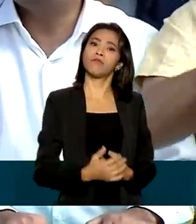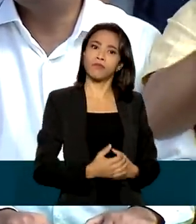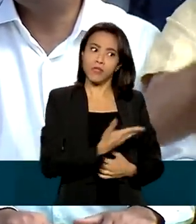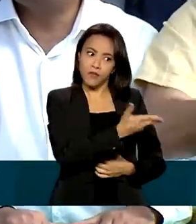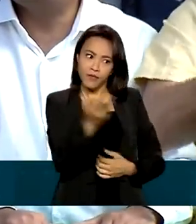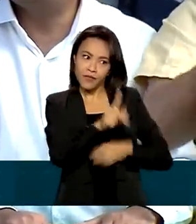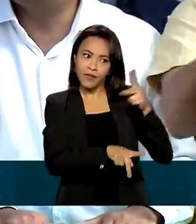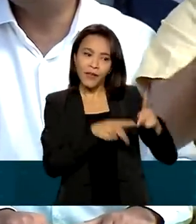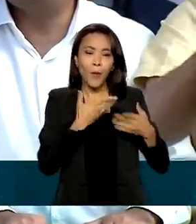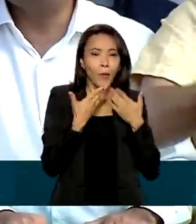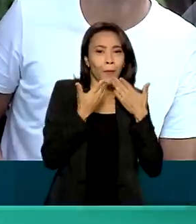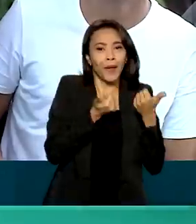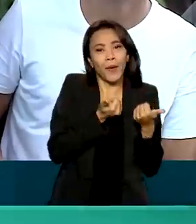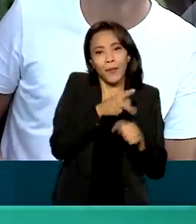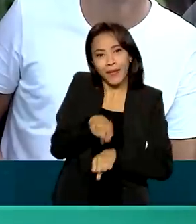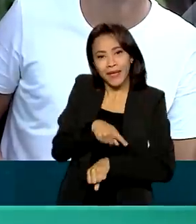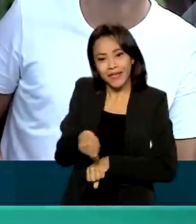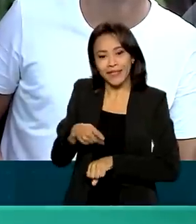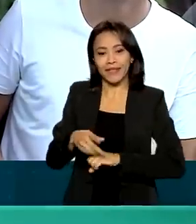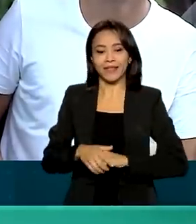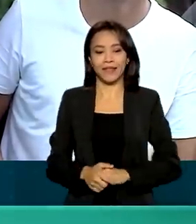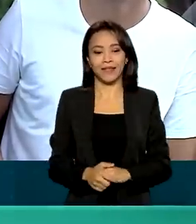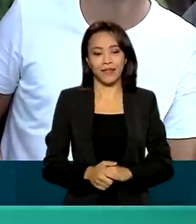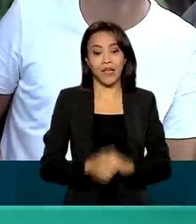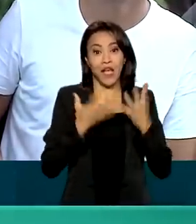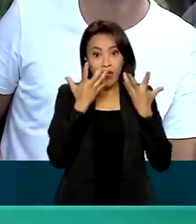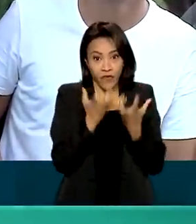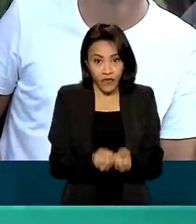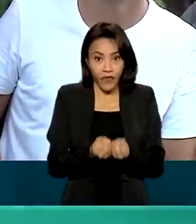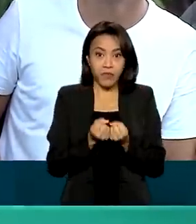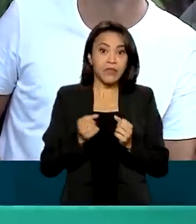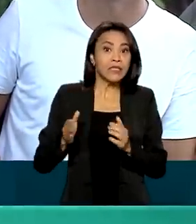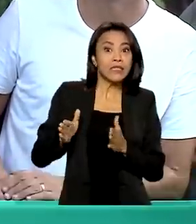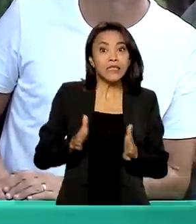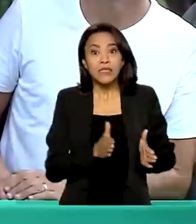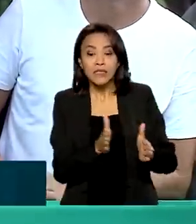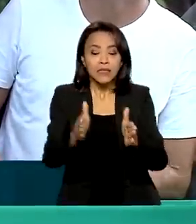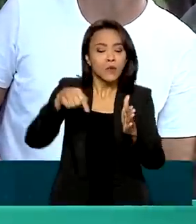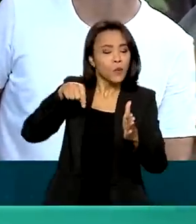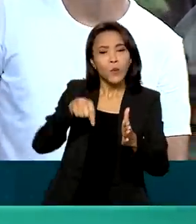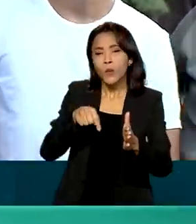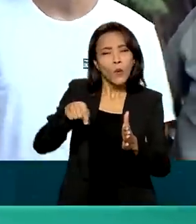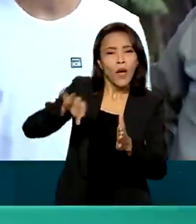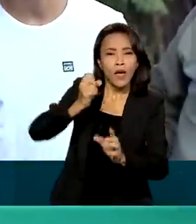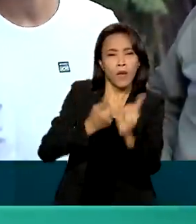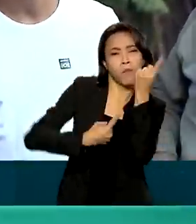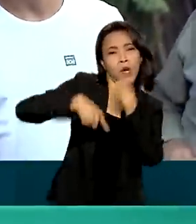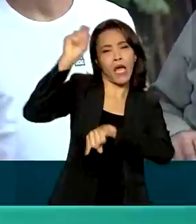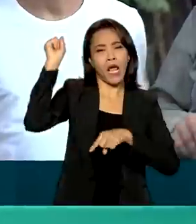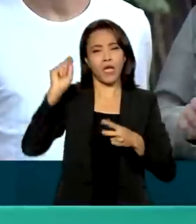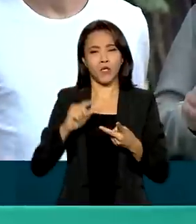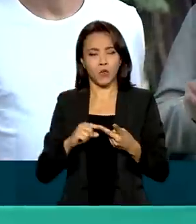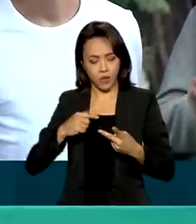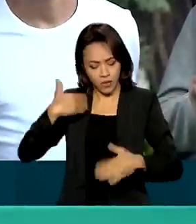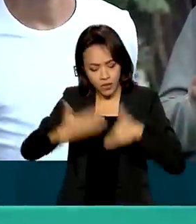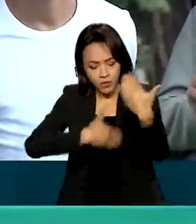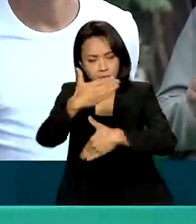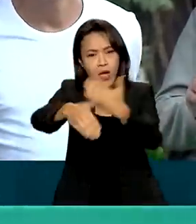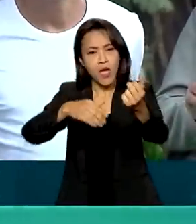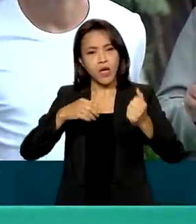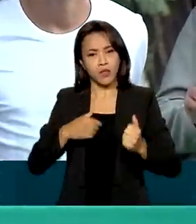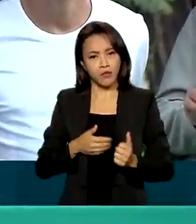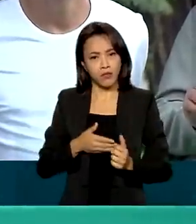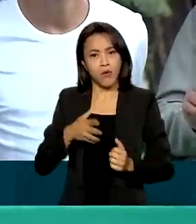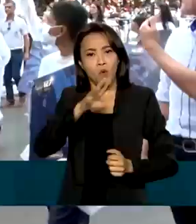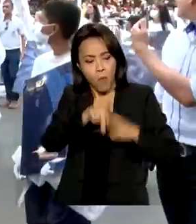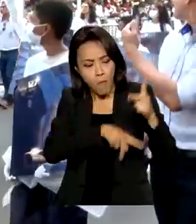povo que era o melhor para sua Pátria Mas vamos seguir essa rota que a outra do Progresso a rota do desenvolvimento com ordem